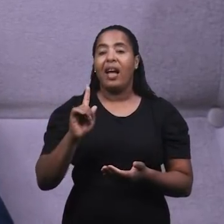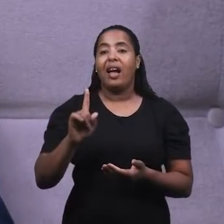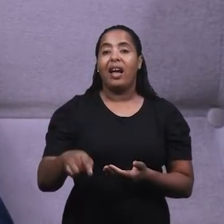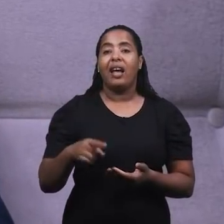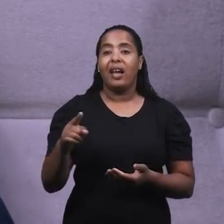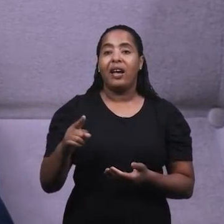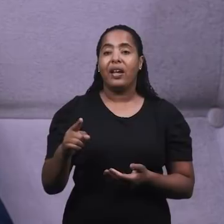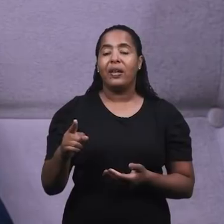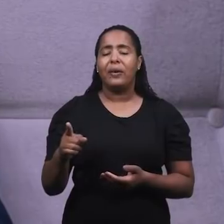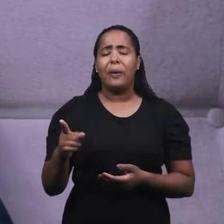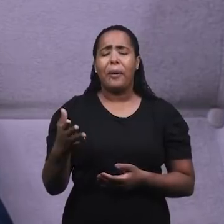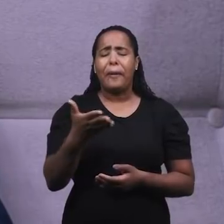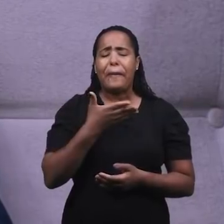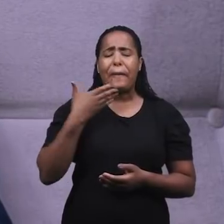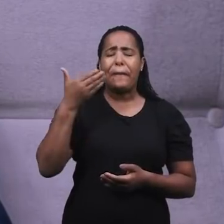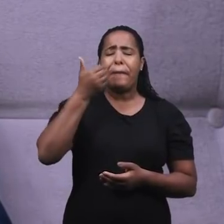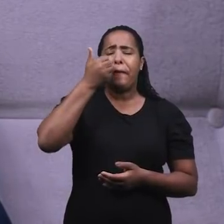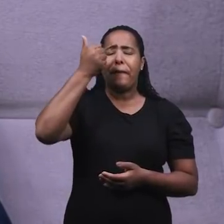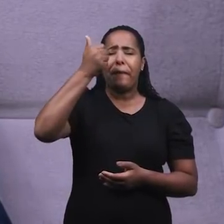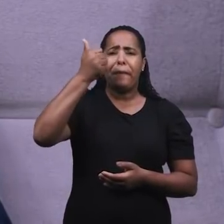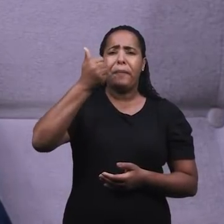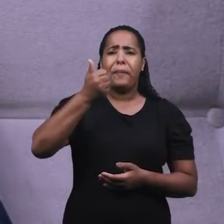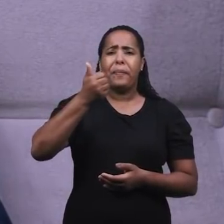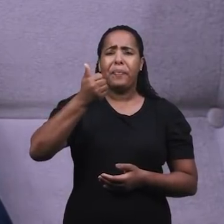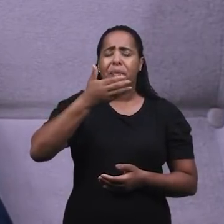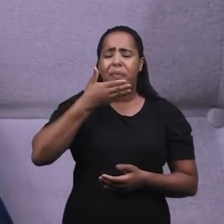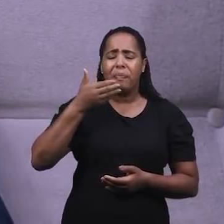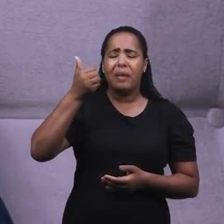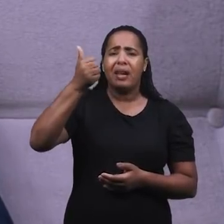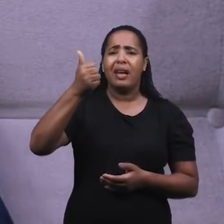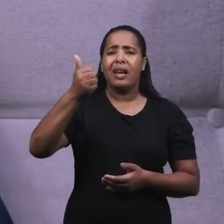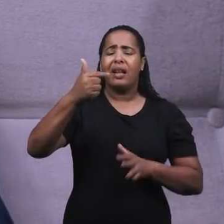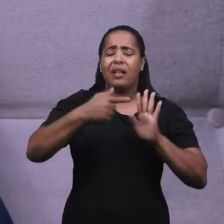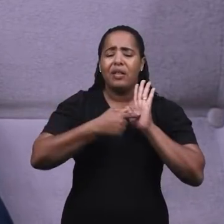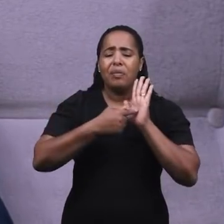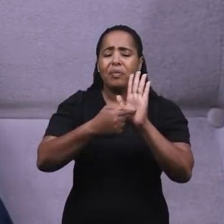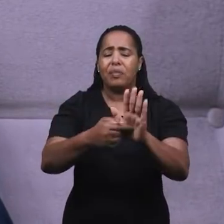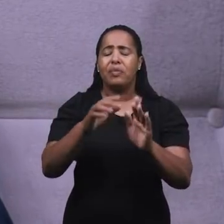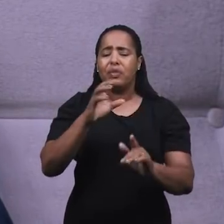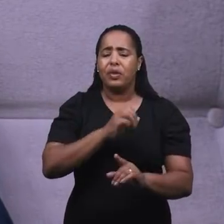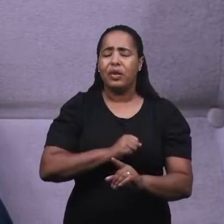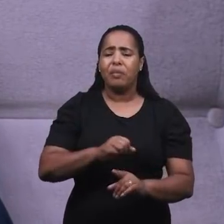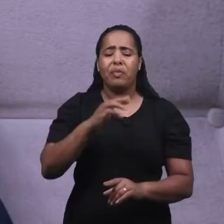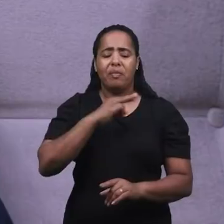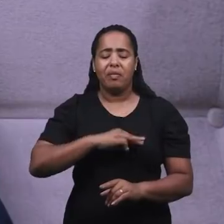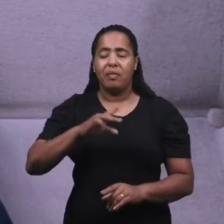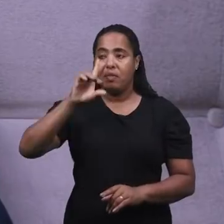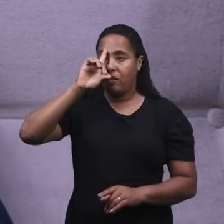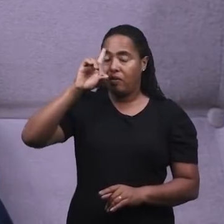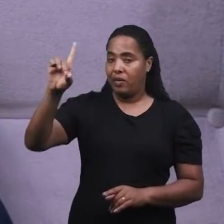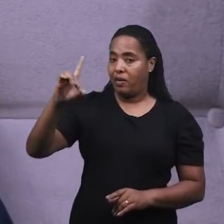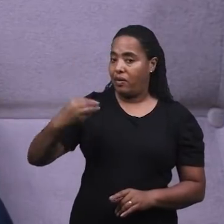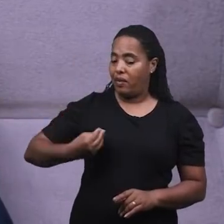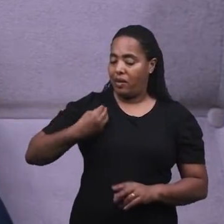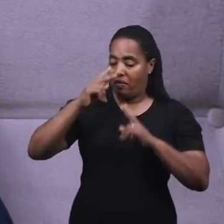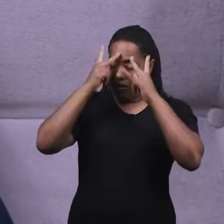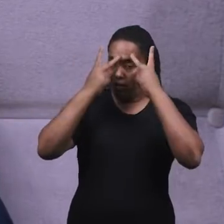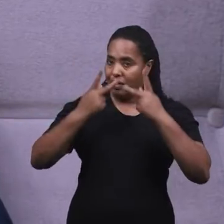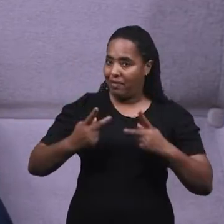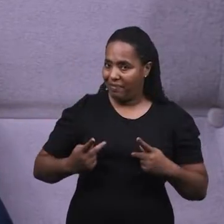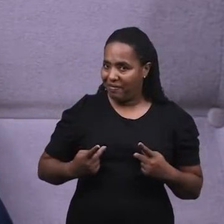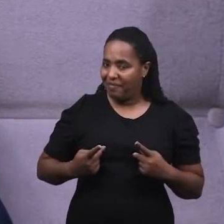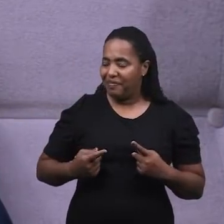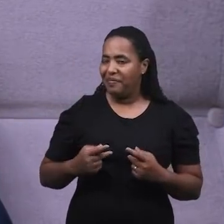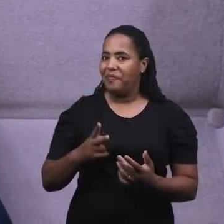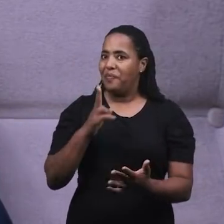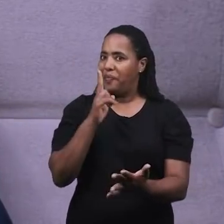maiores demonstrações de amor e misericórdia de Deus em favor do homem. Glória a Deus.